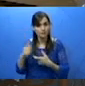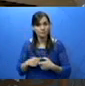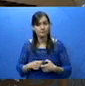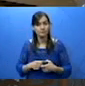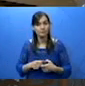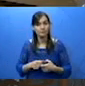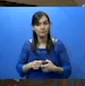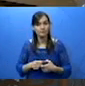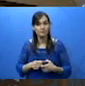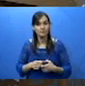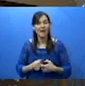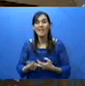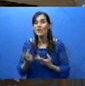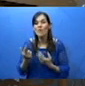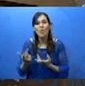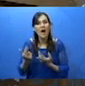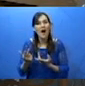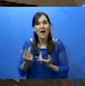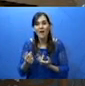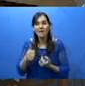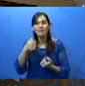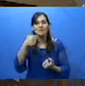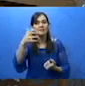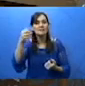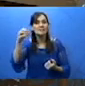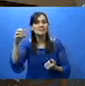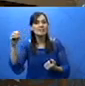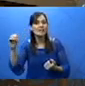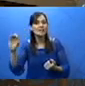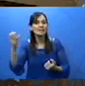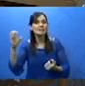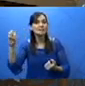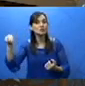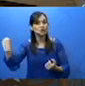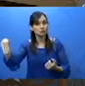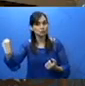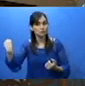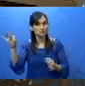que 100 centímetros. Certo?